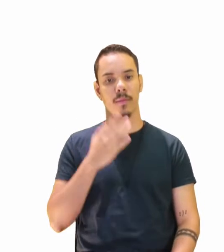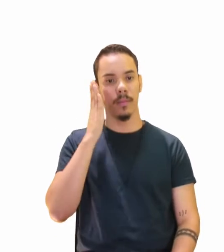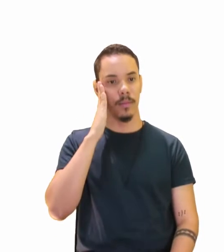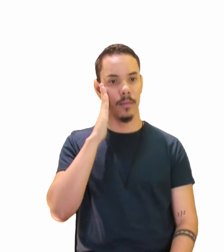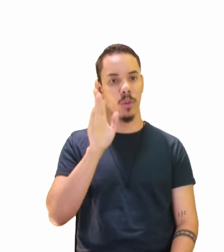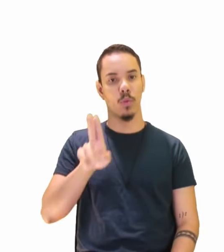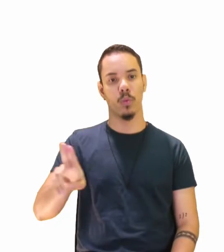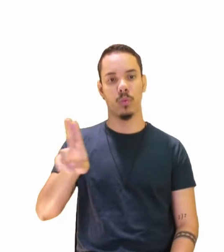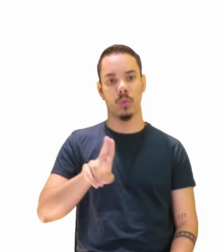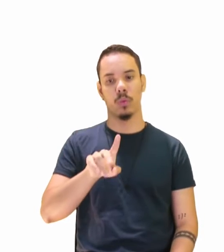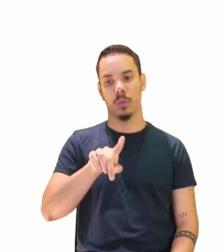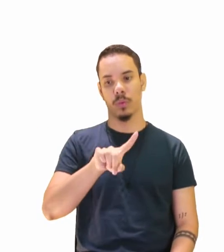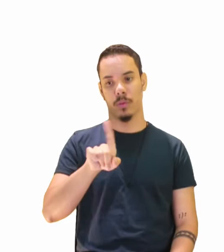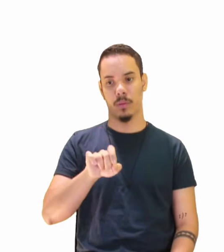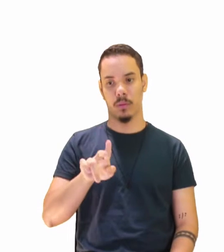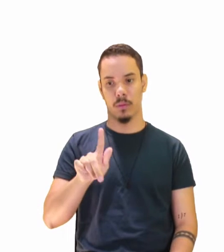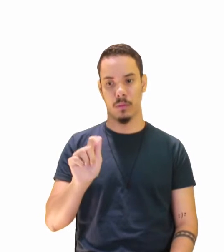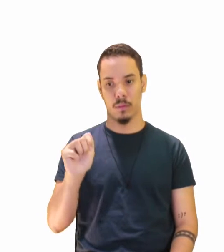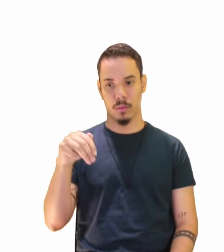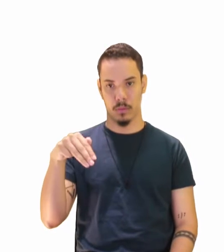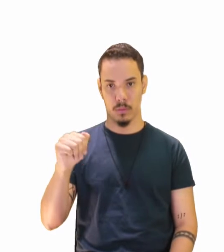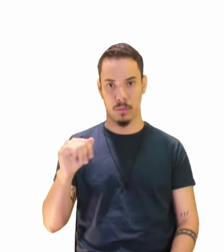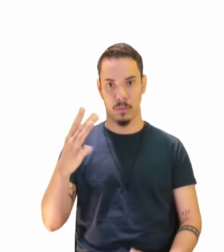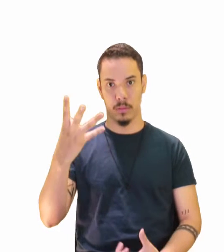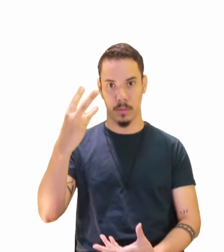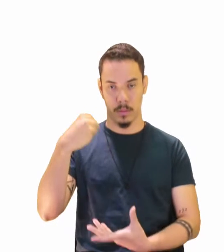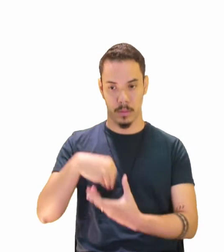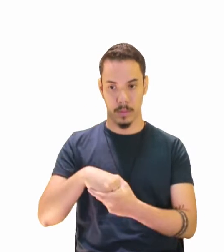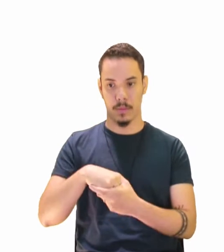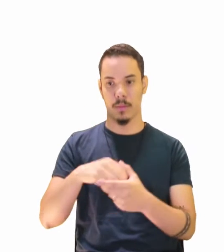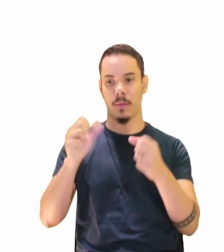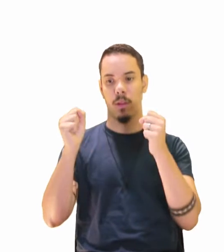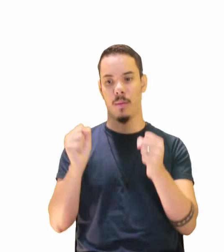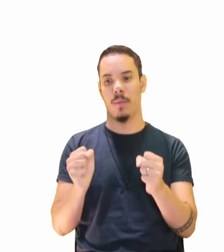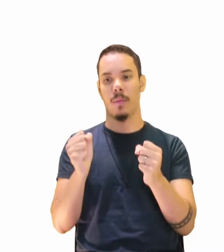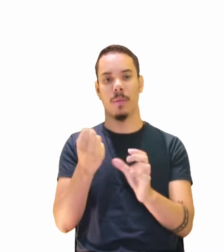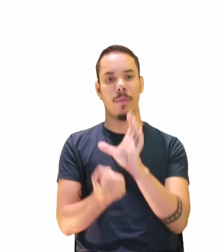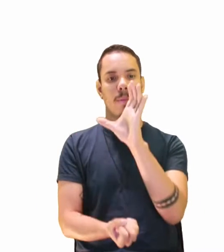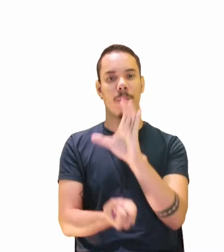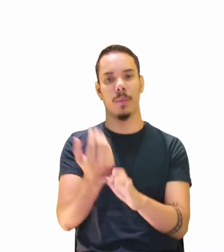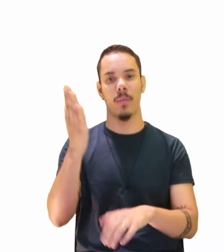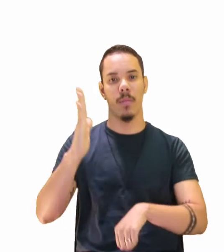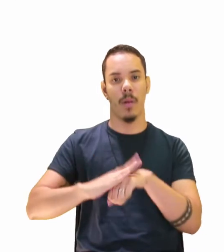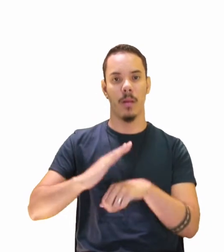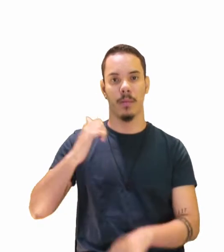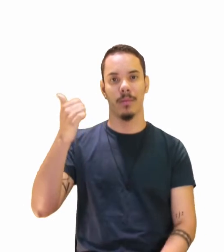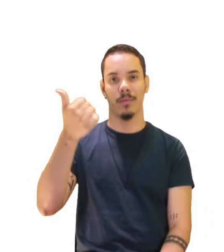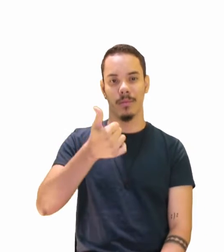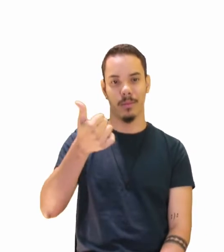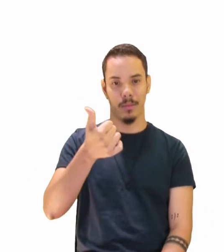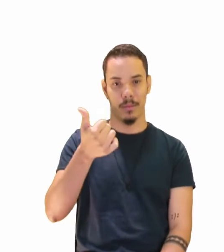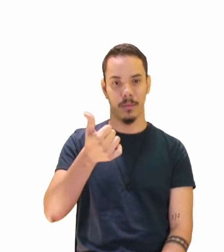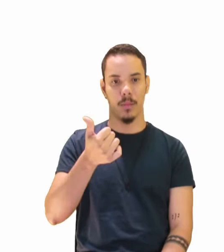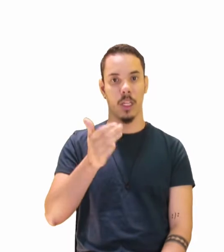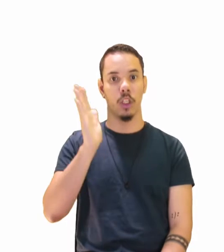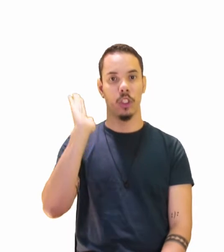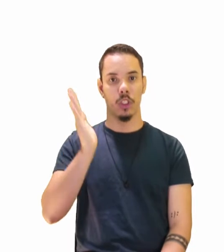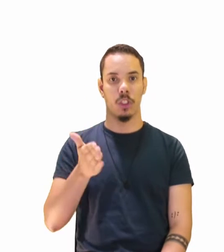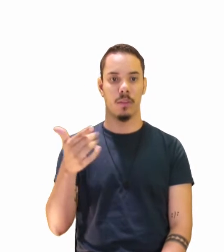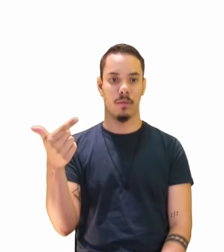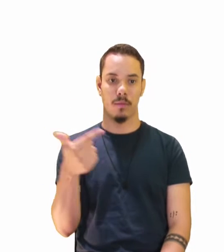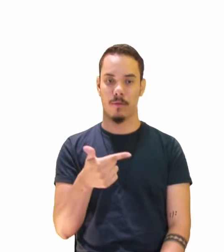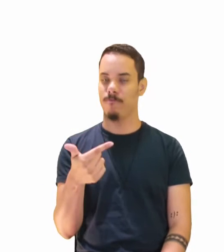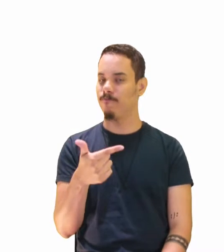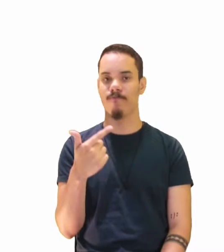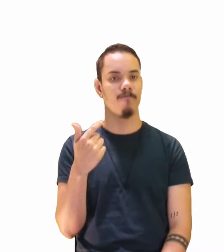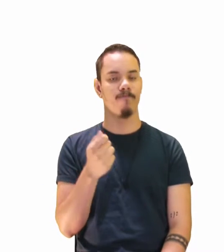zeugma, tá? O zeugma aqui, então aparece na primeira e já na segunda